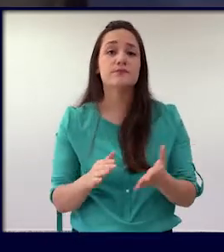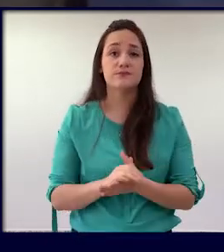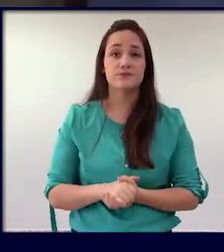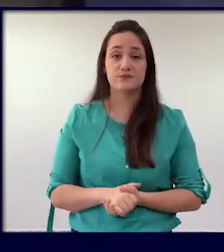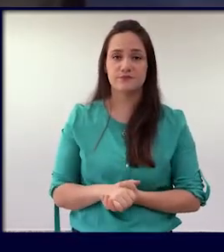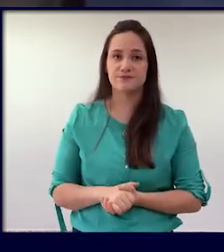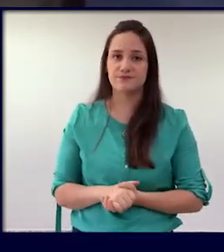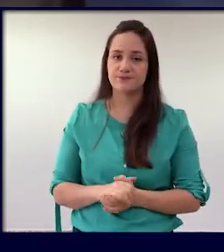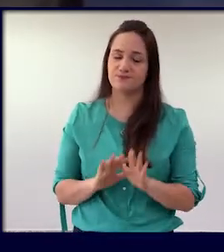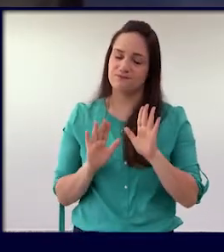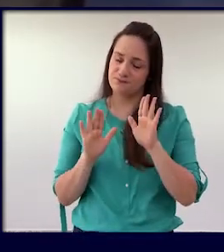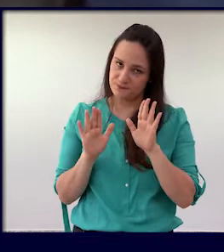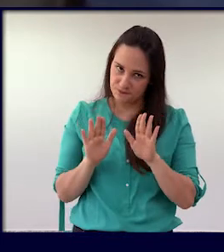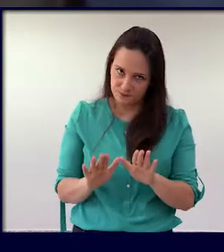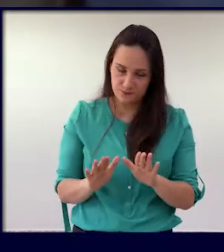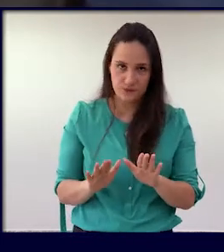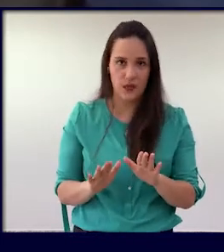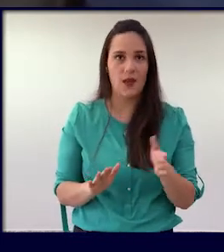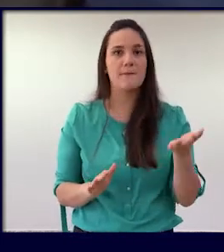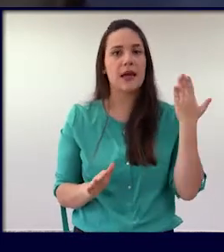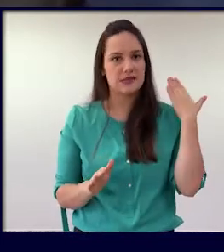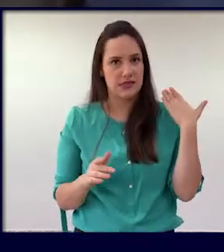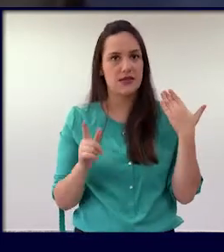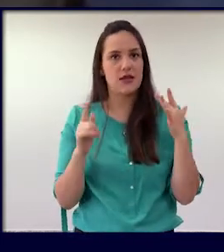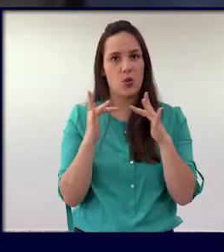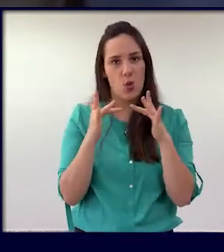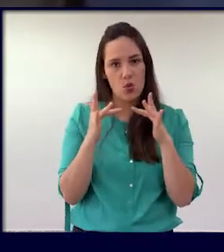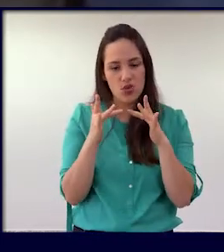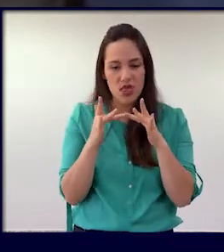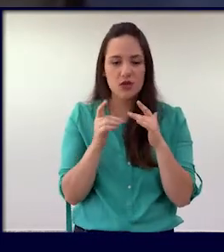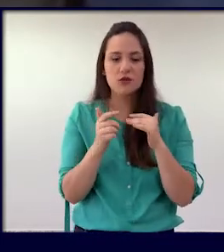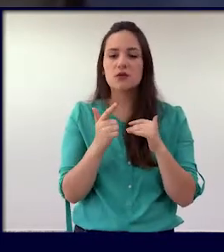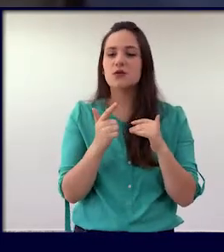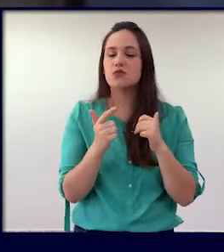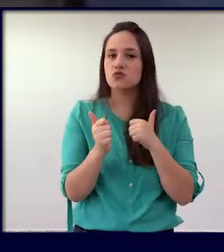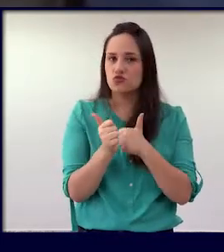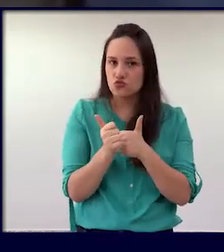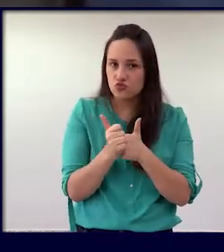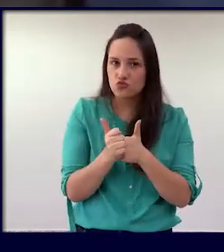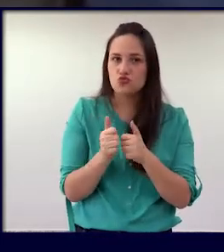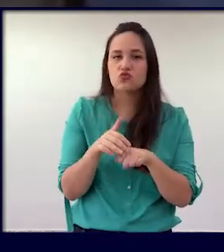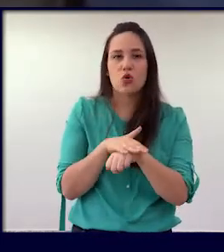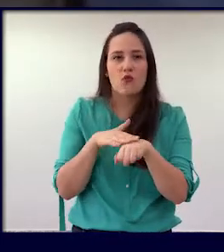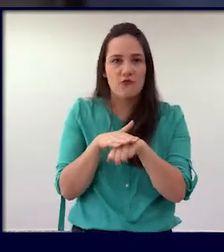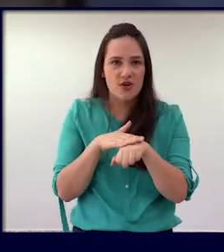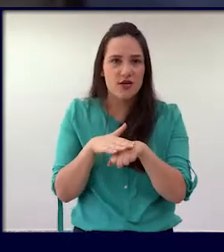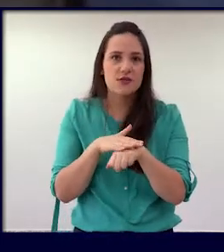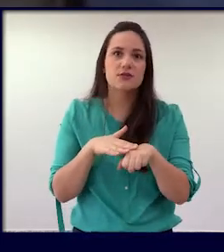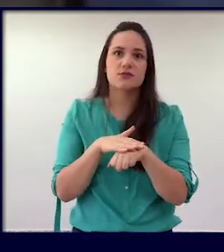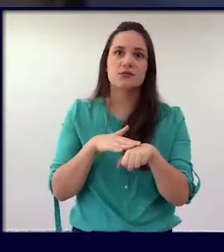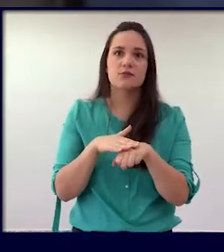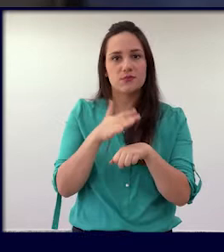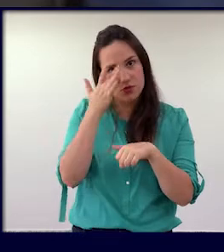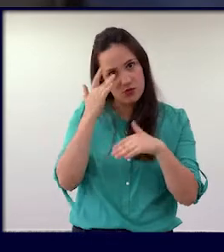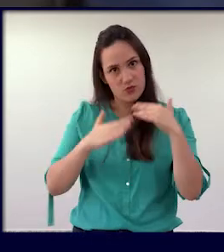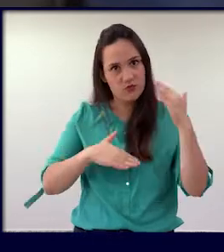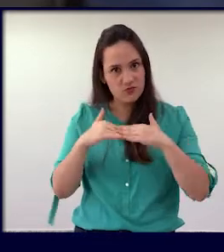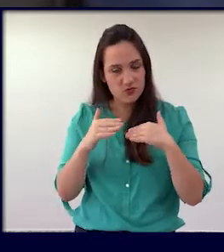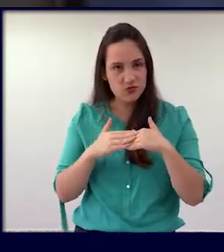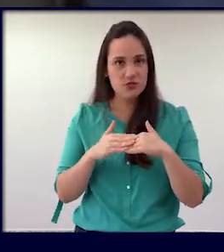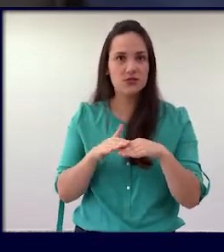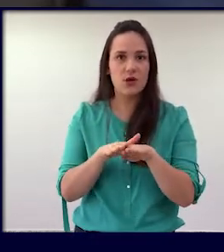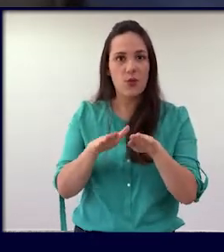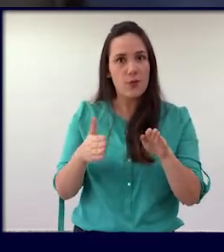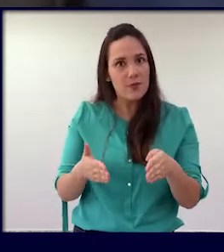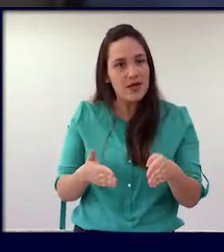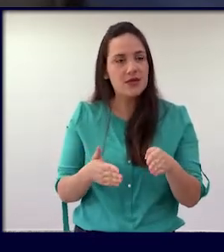presencialmente? Todo o contato que tem sido feito, tanto da Justiça Eleitoral com os mesários e também dos